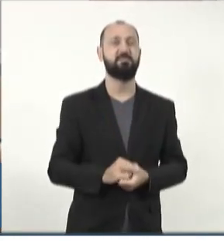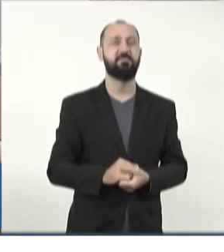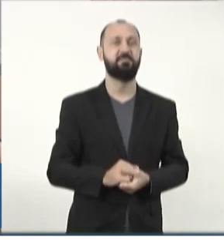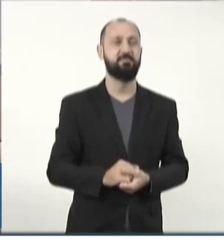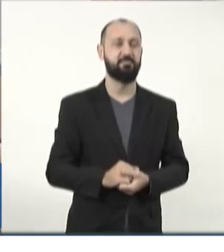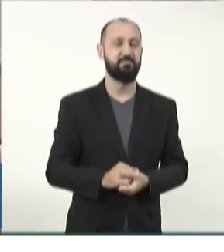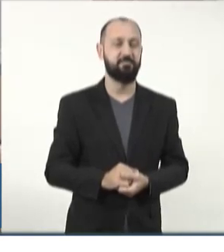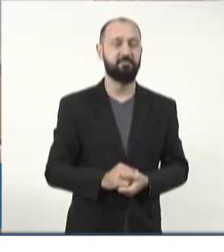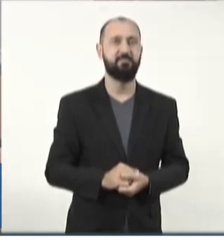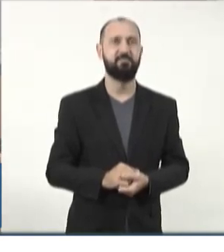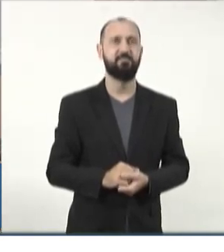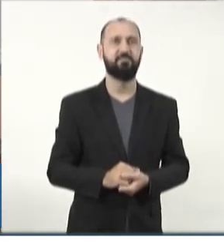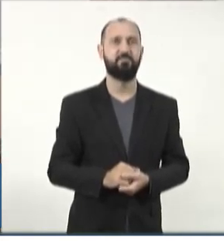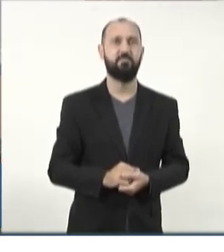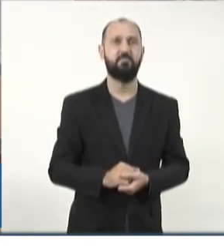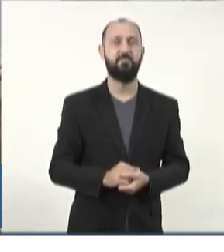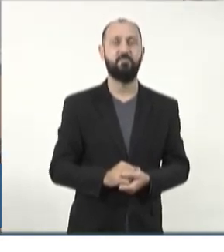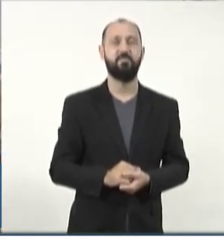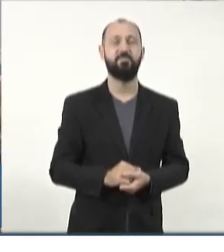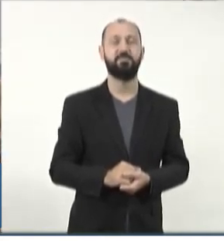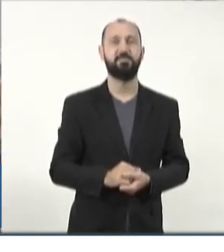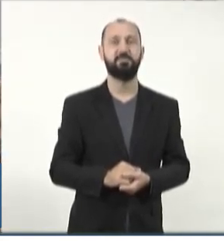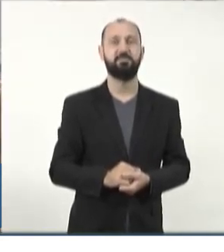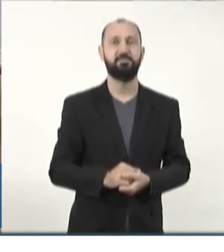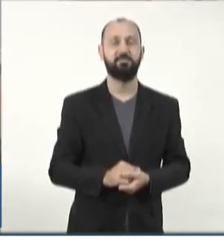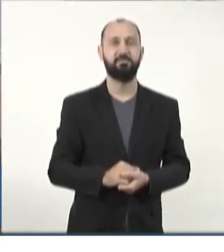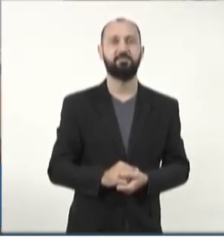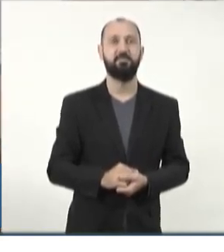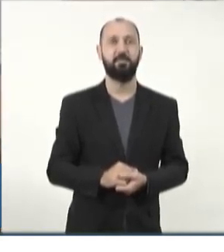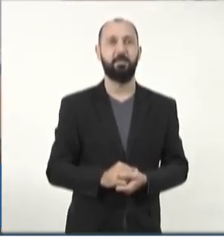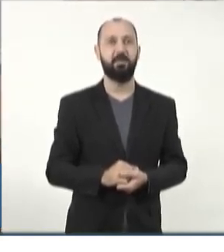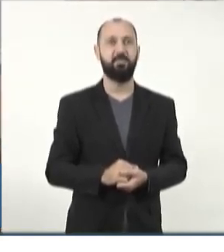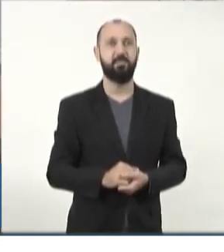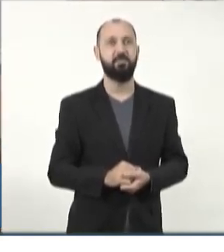hoje. Mãe, de novo, você não vai desistir disso aí, não?